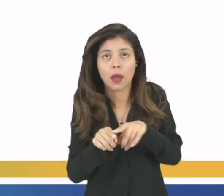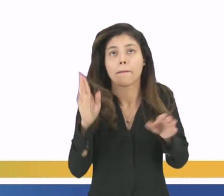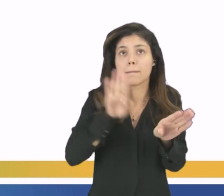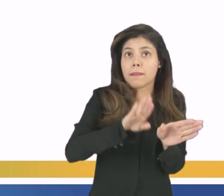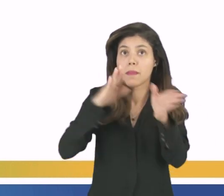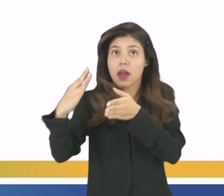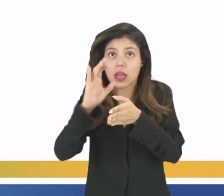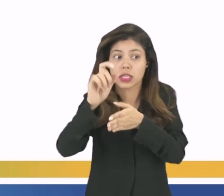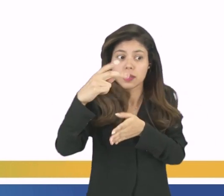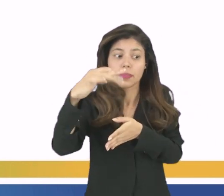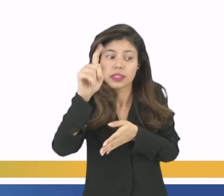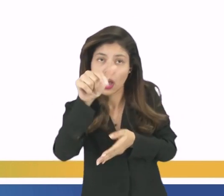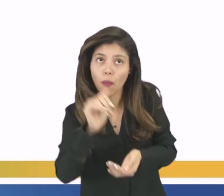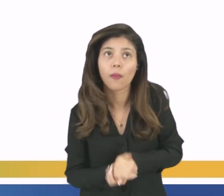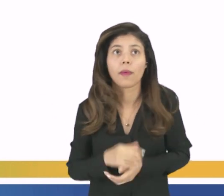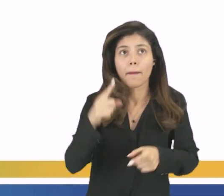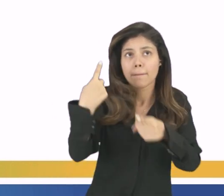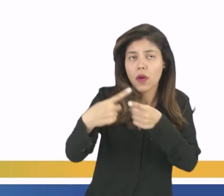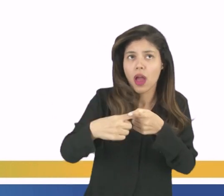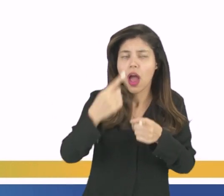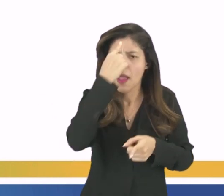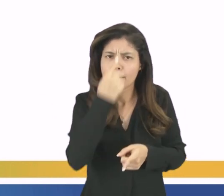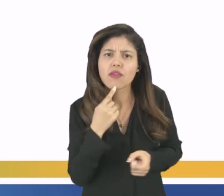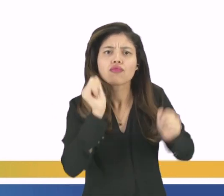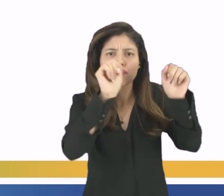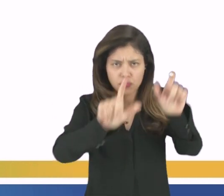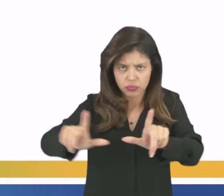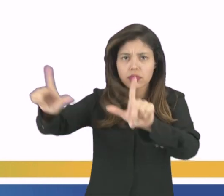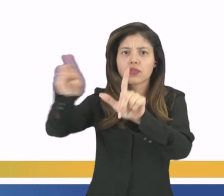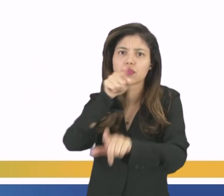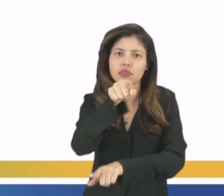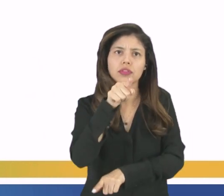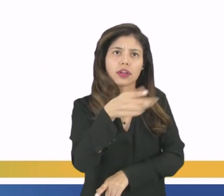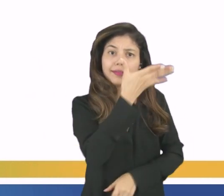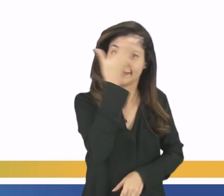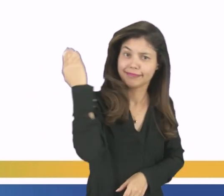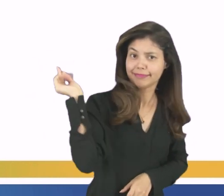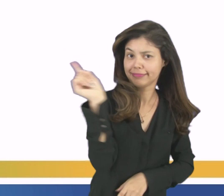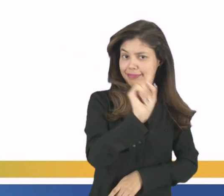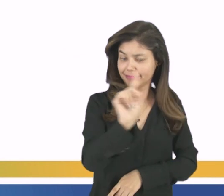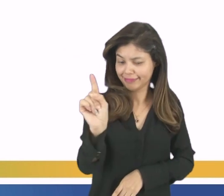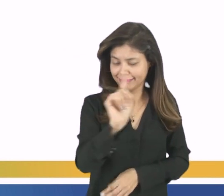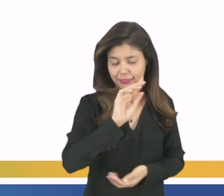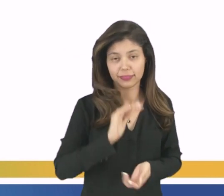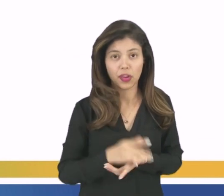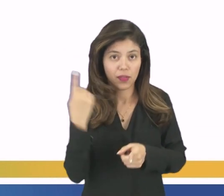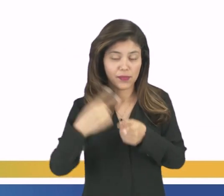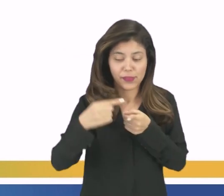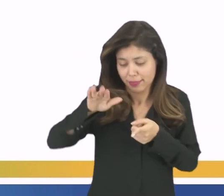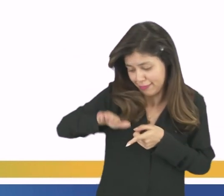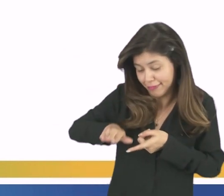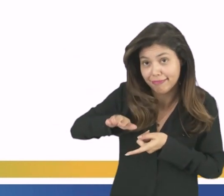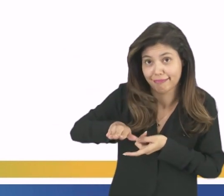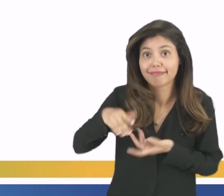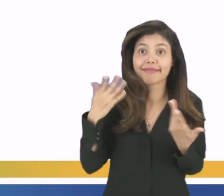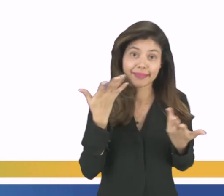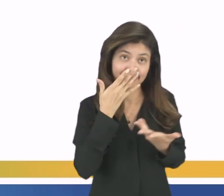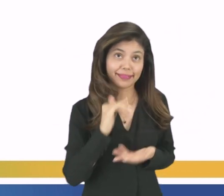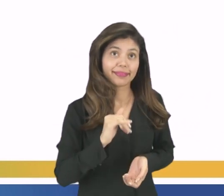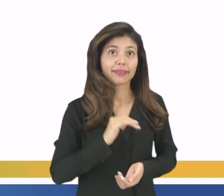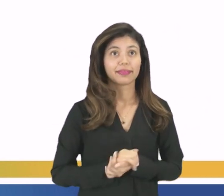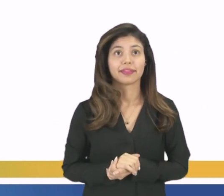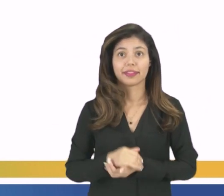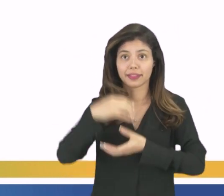geometria espacial. Até porque essa figura aqui eu tenho certeza que você nunca vai esquecer, porque desde pequenininho colocaram isso na tua cabeça,